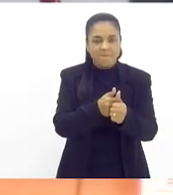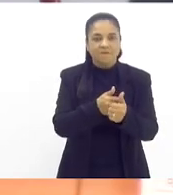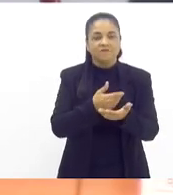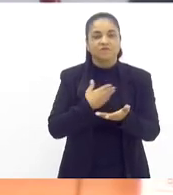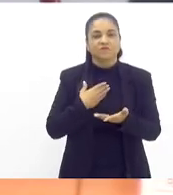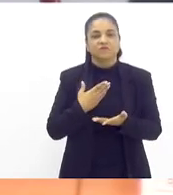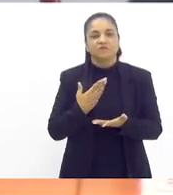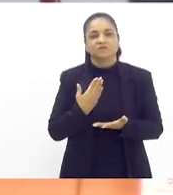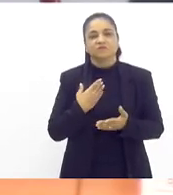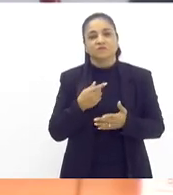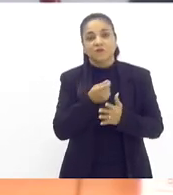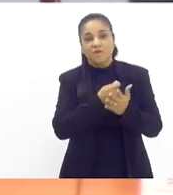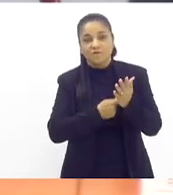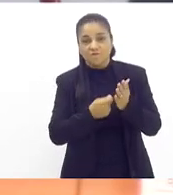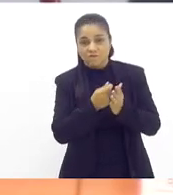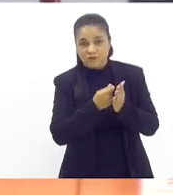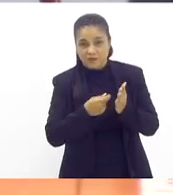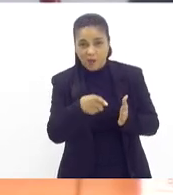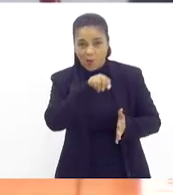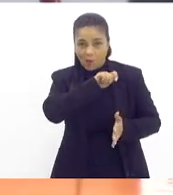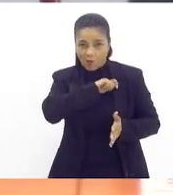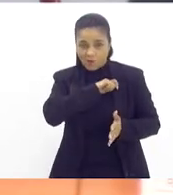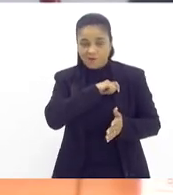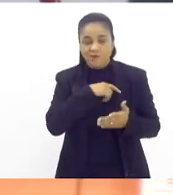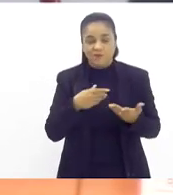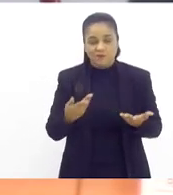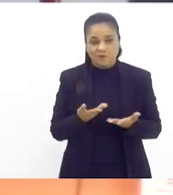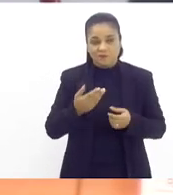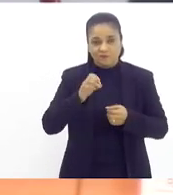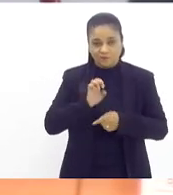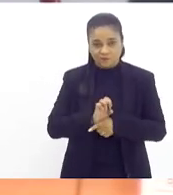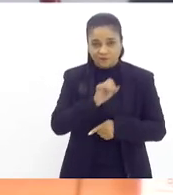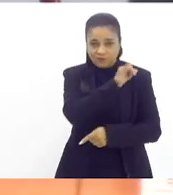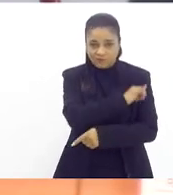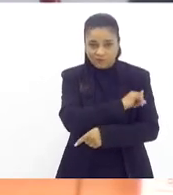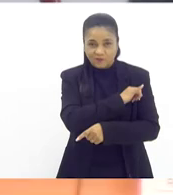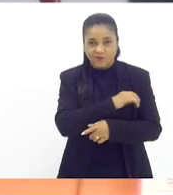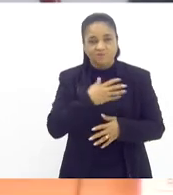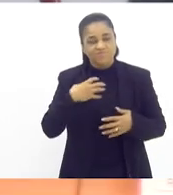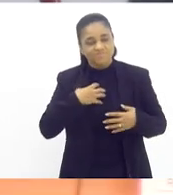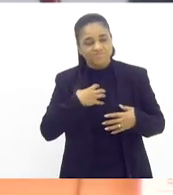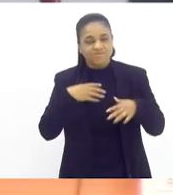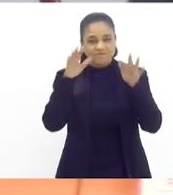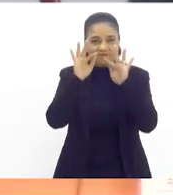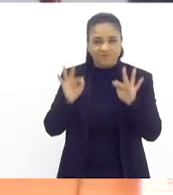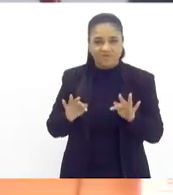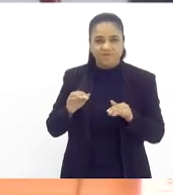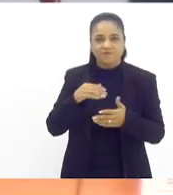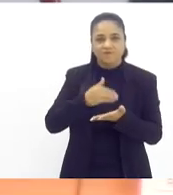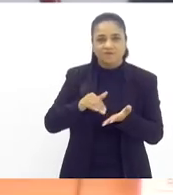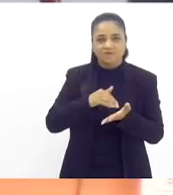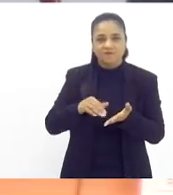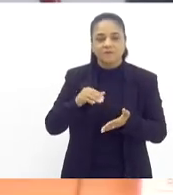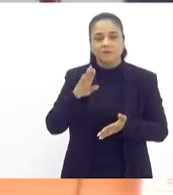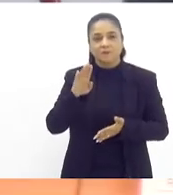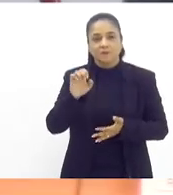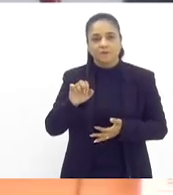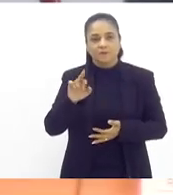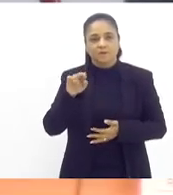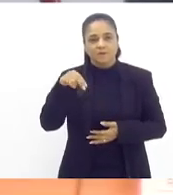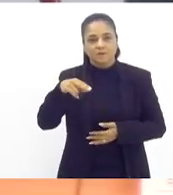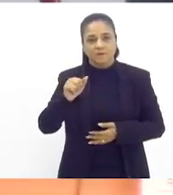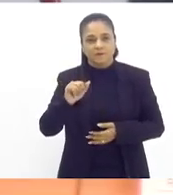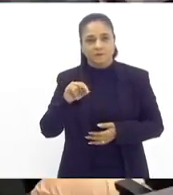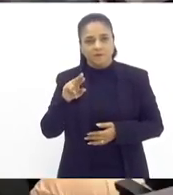Estado. Né, então, muito feliz com a presença do secretário Bernardo Appin e já passo a palavra para ele.